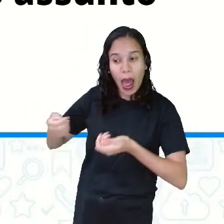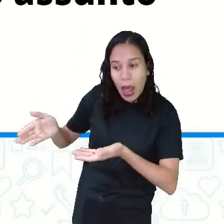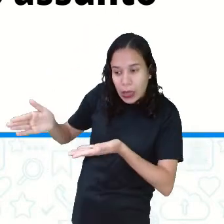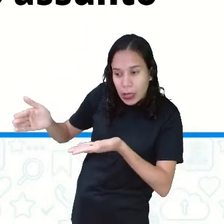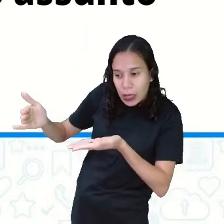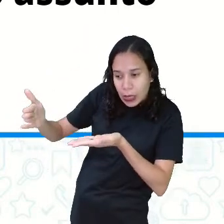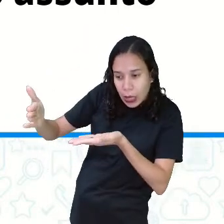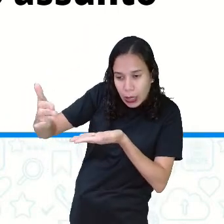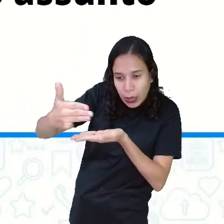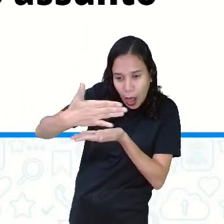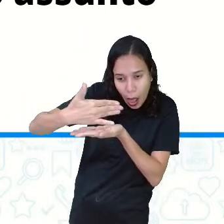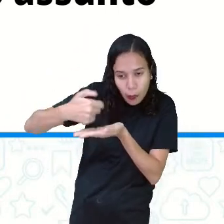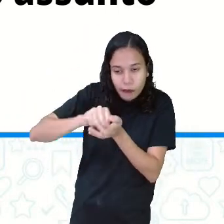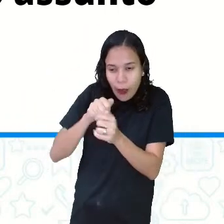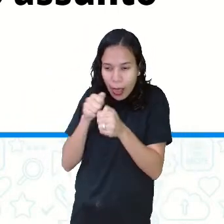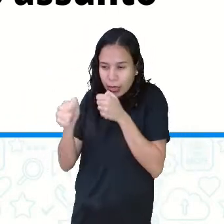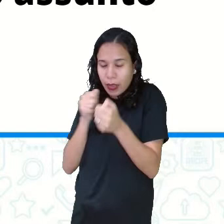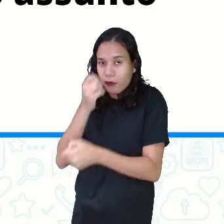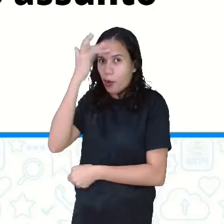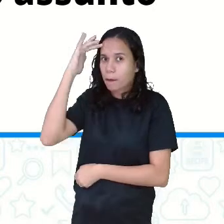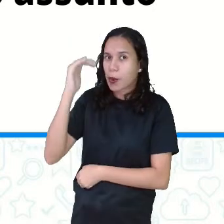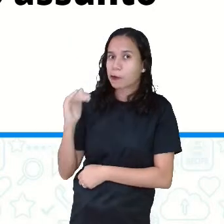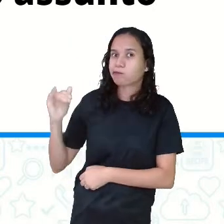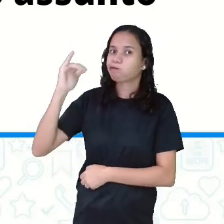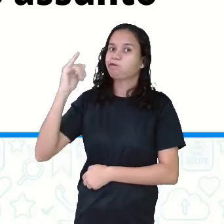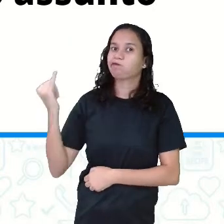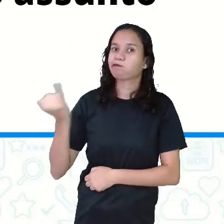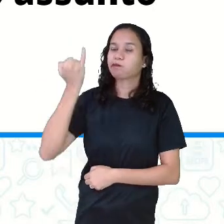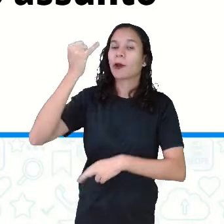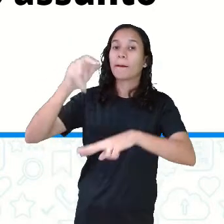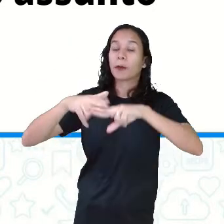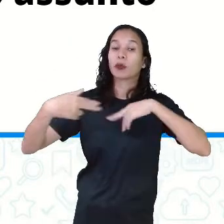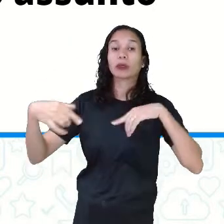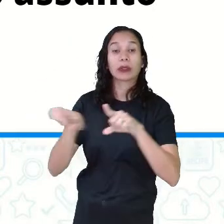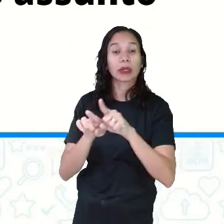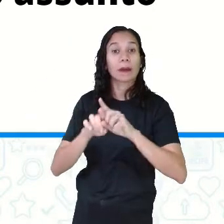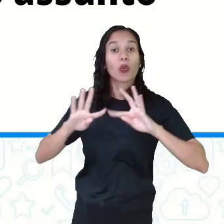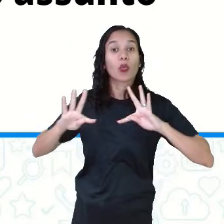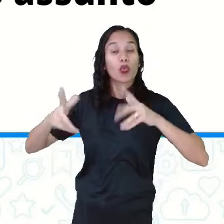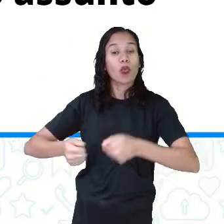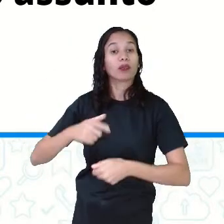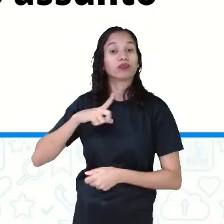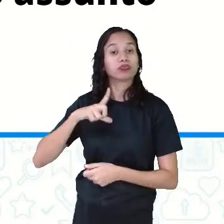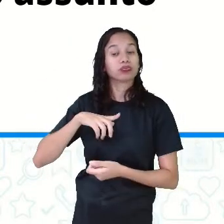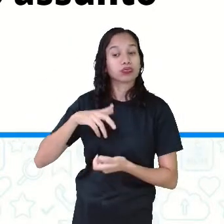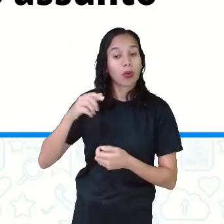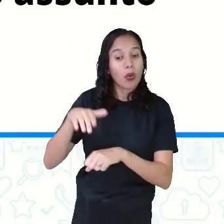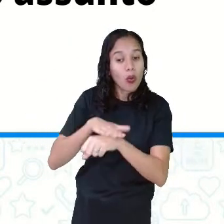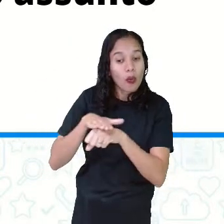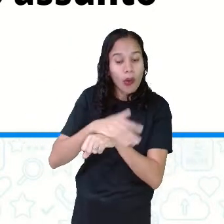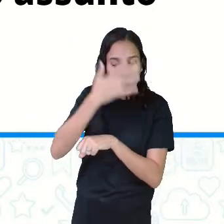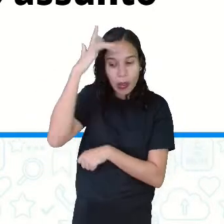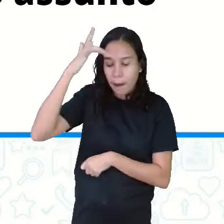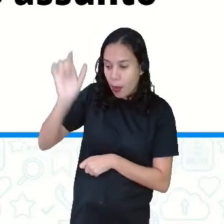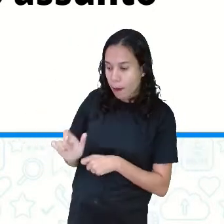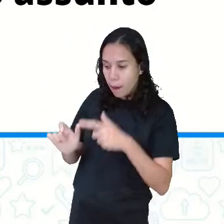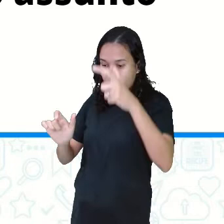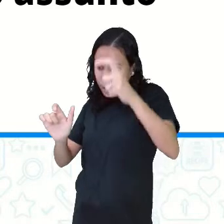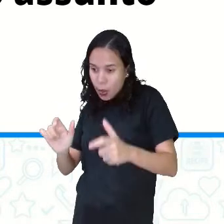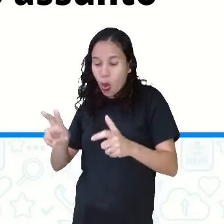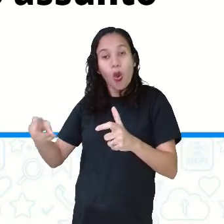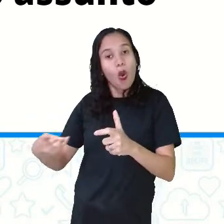realize entrevistas com pessoas relevantes para o caso e atenda a todos os lados envolvidos ou